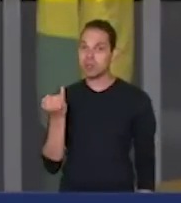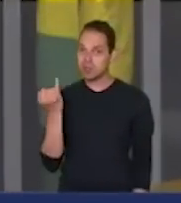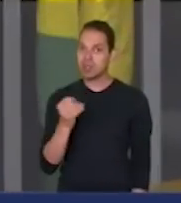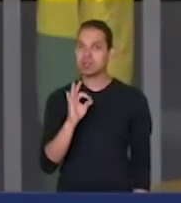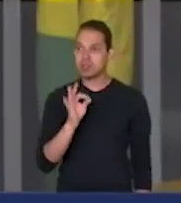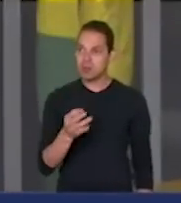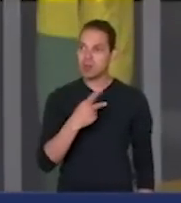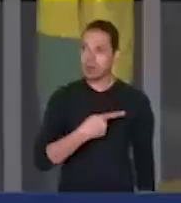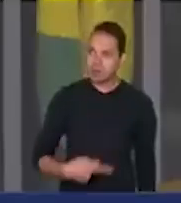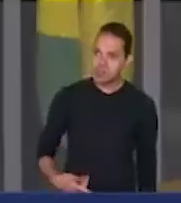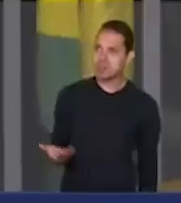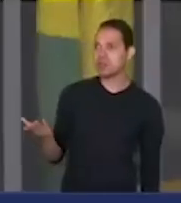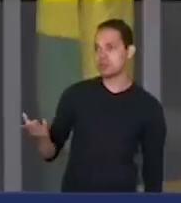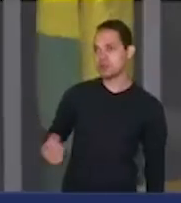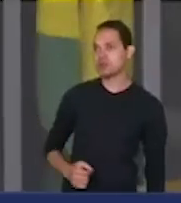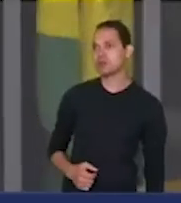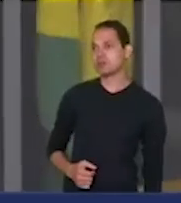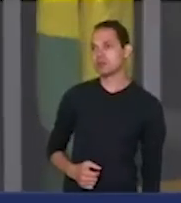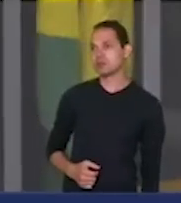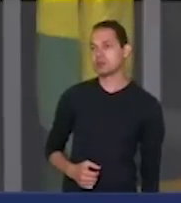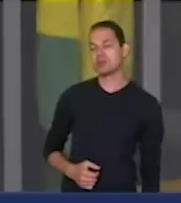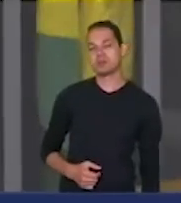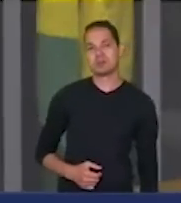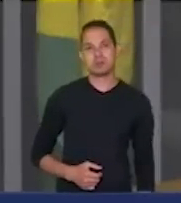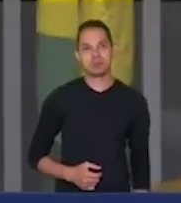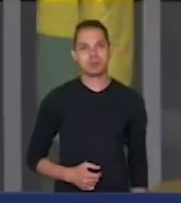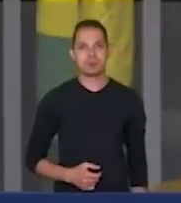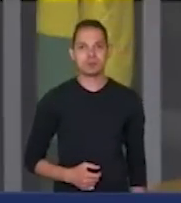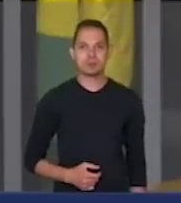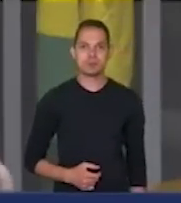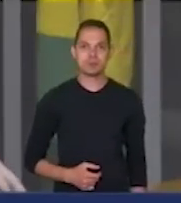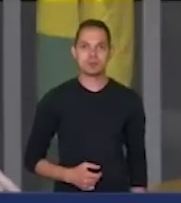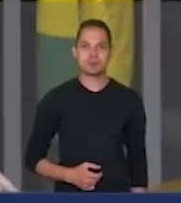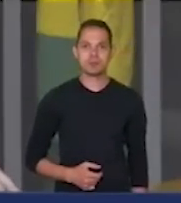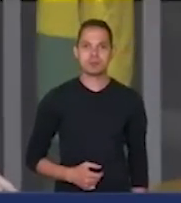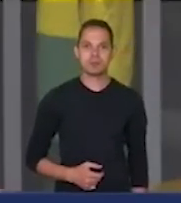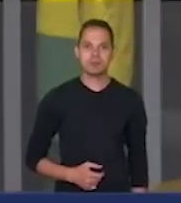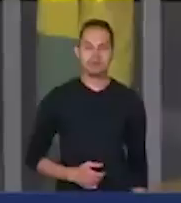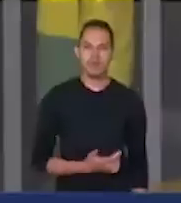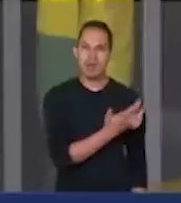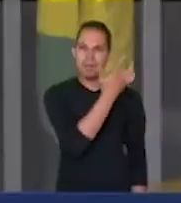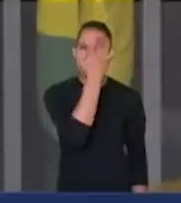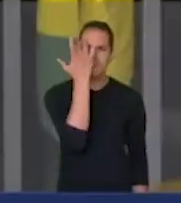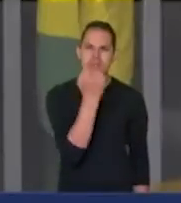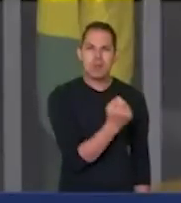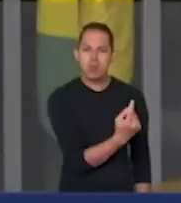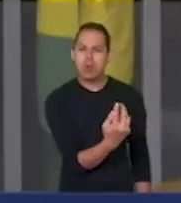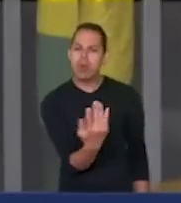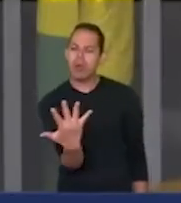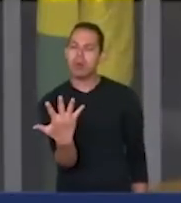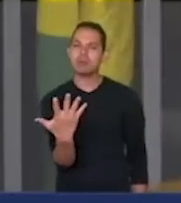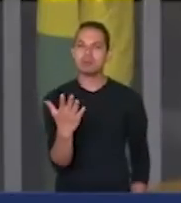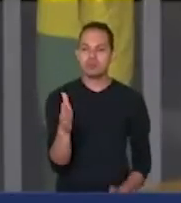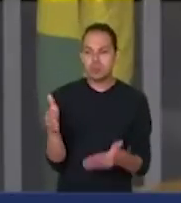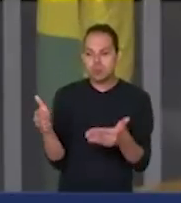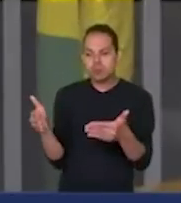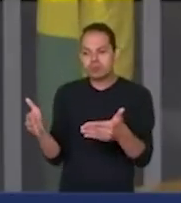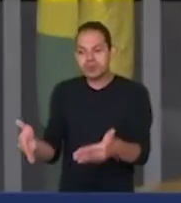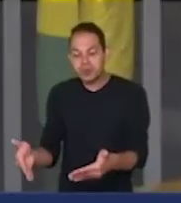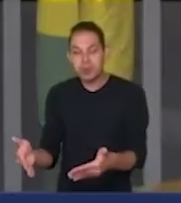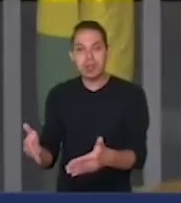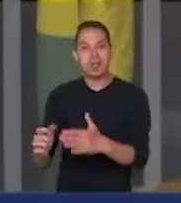presidente. Há dezenas de pessoas envolvidas nesta